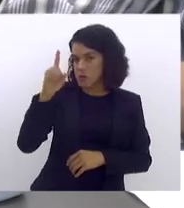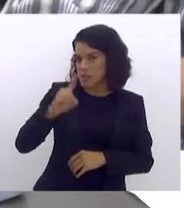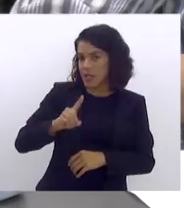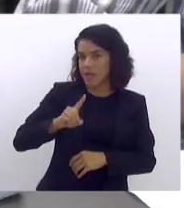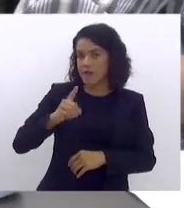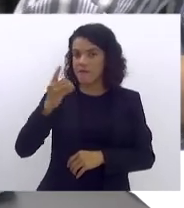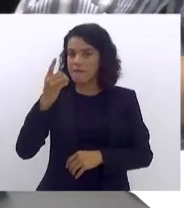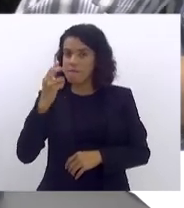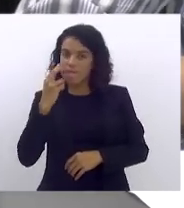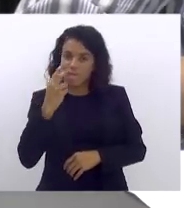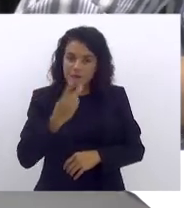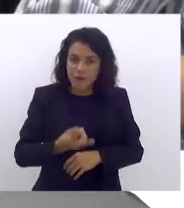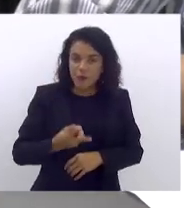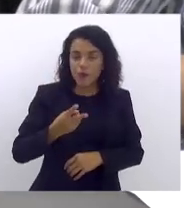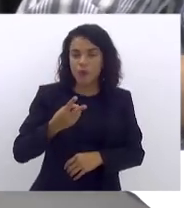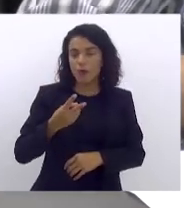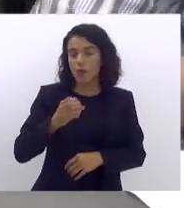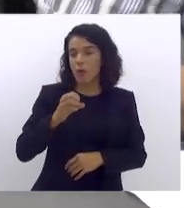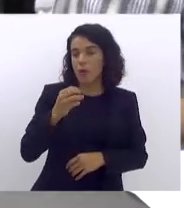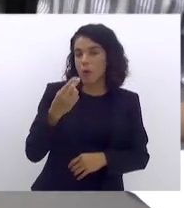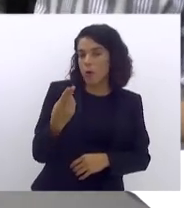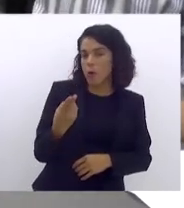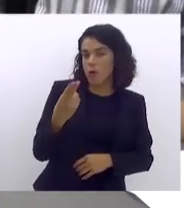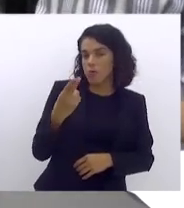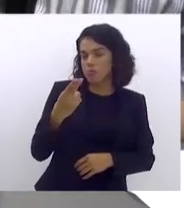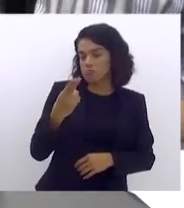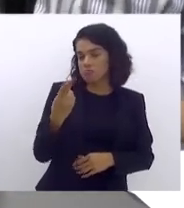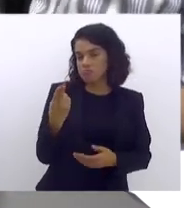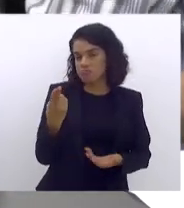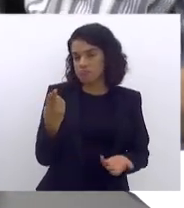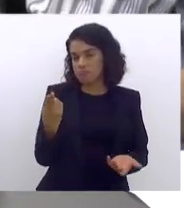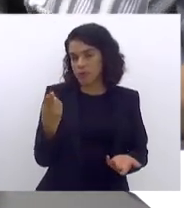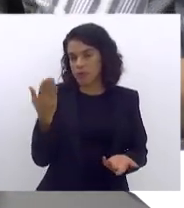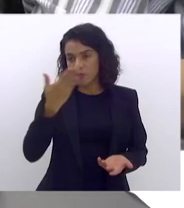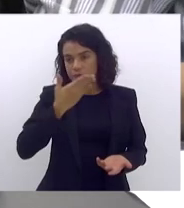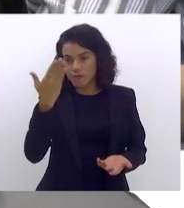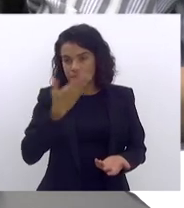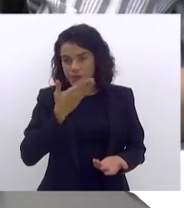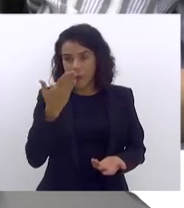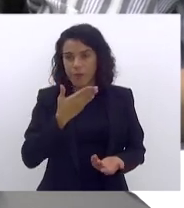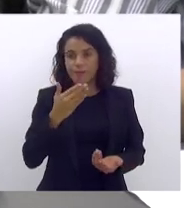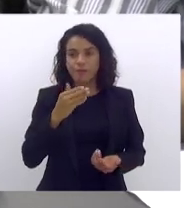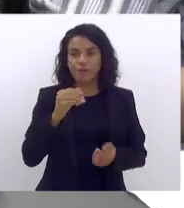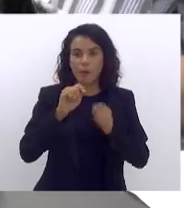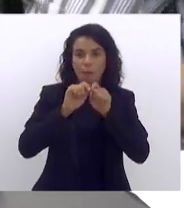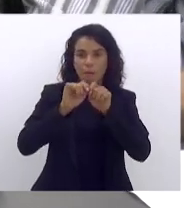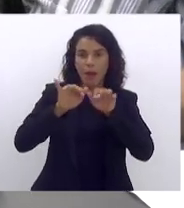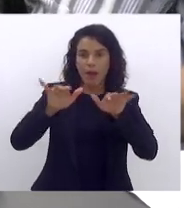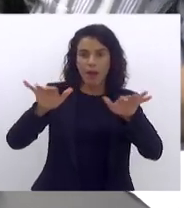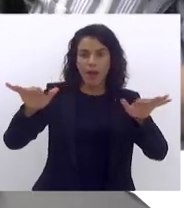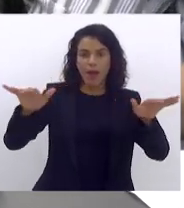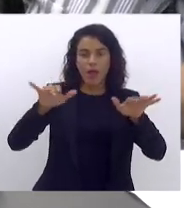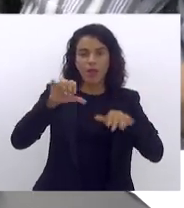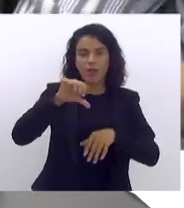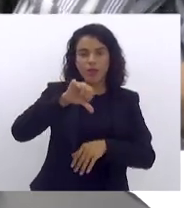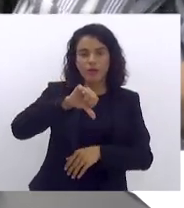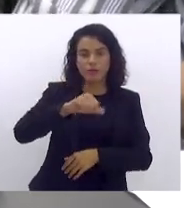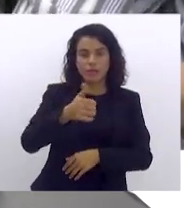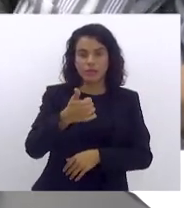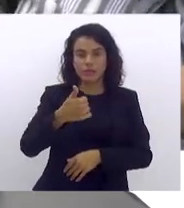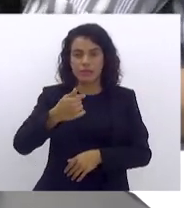deputada Verônica, deputado Delaroli, o ato de repercussão geral